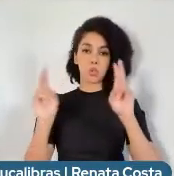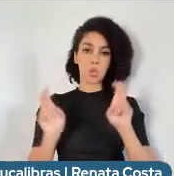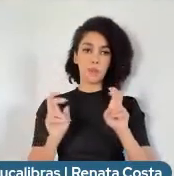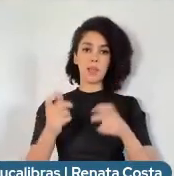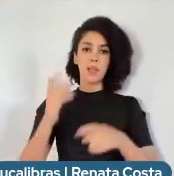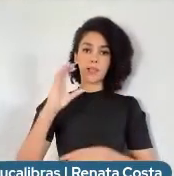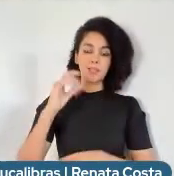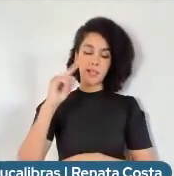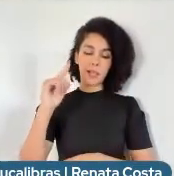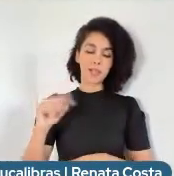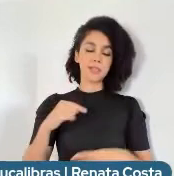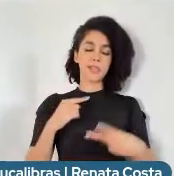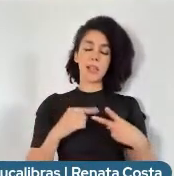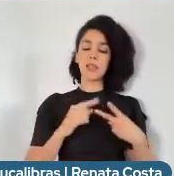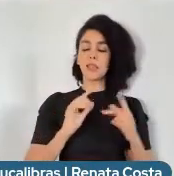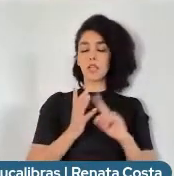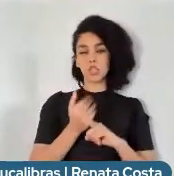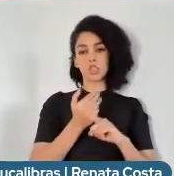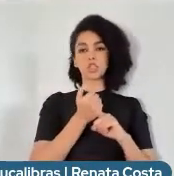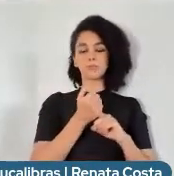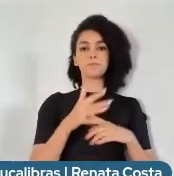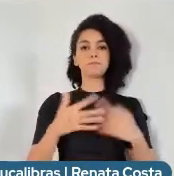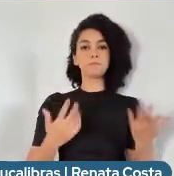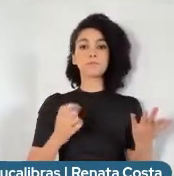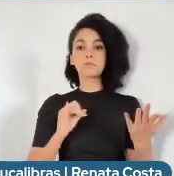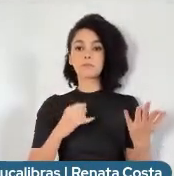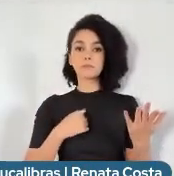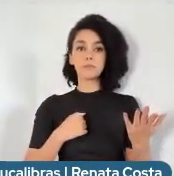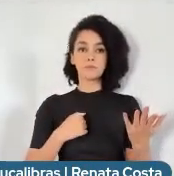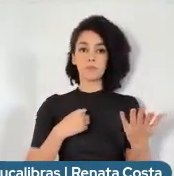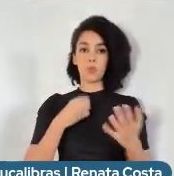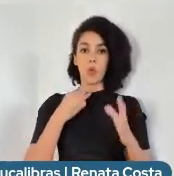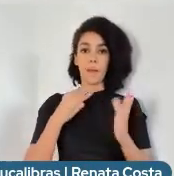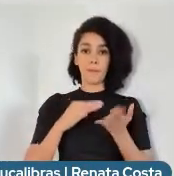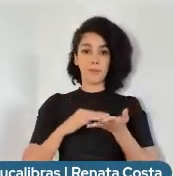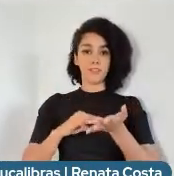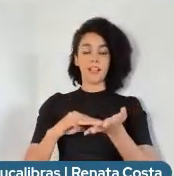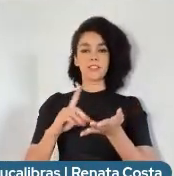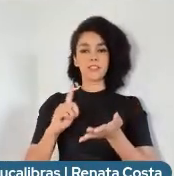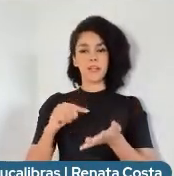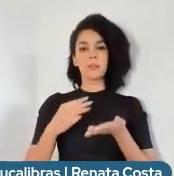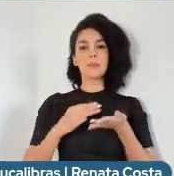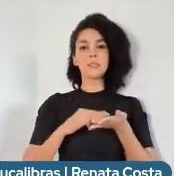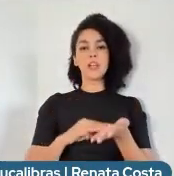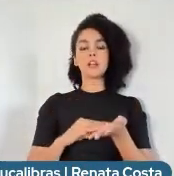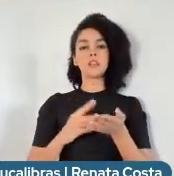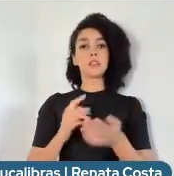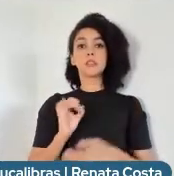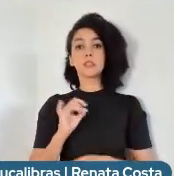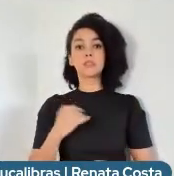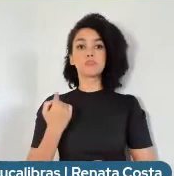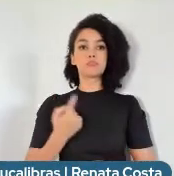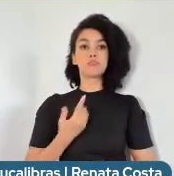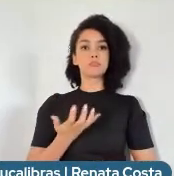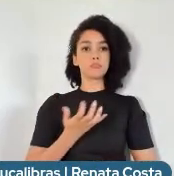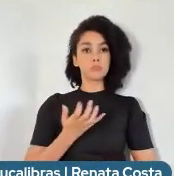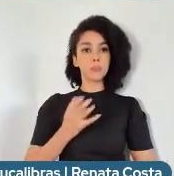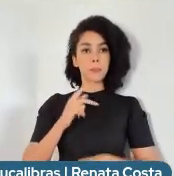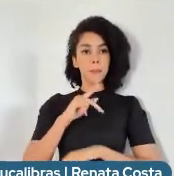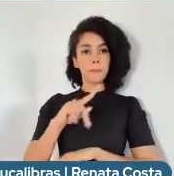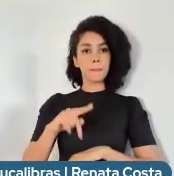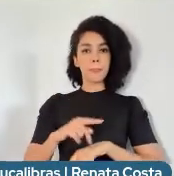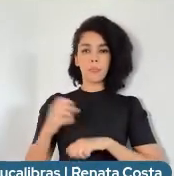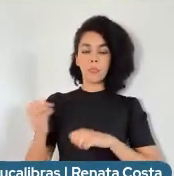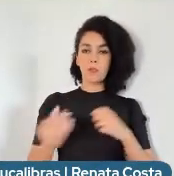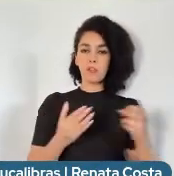à tecnologia. Então, se eu poderia passar uma mensagem, é a mensagem de que, se a gente quer um país mais inovador,